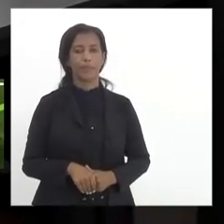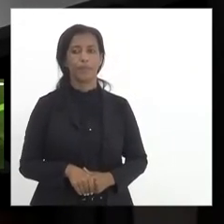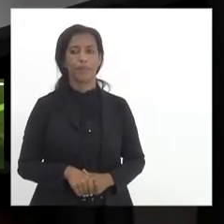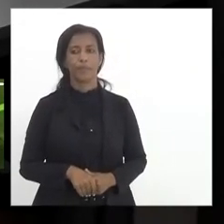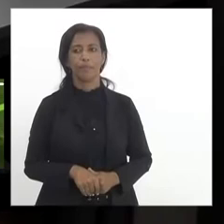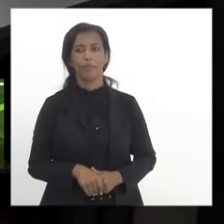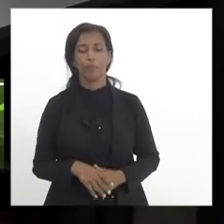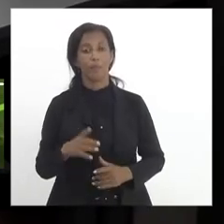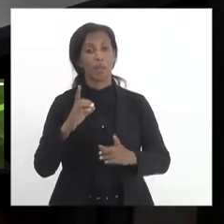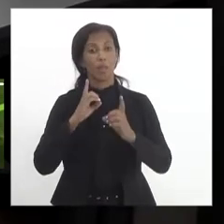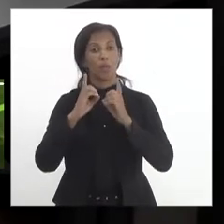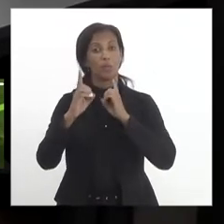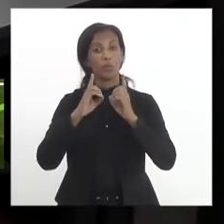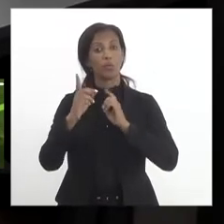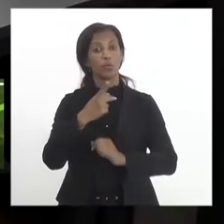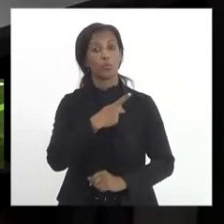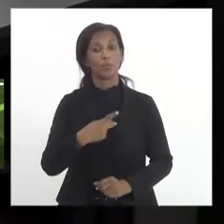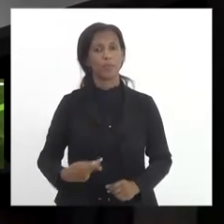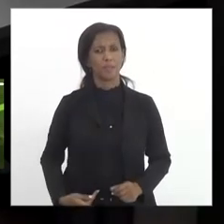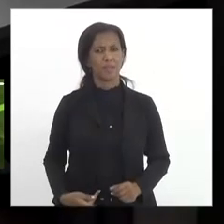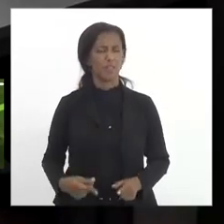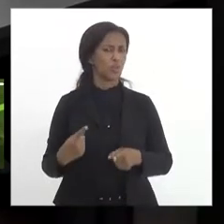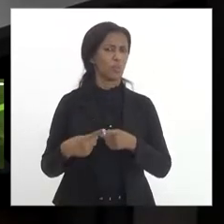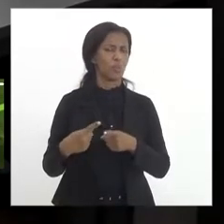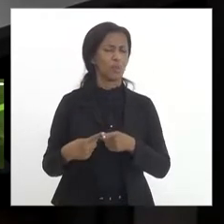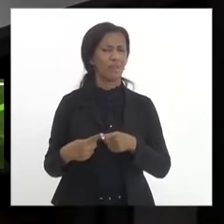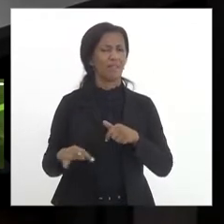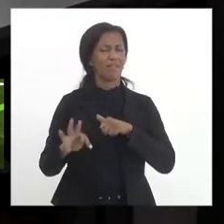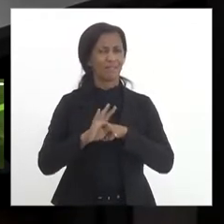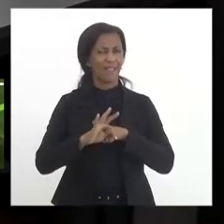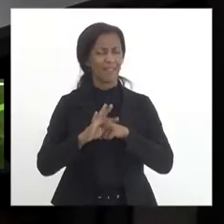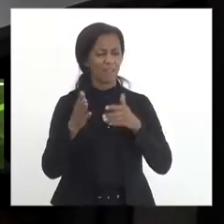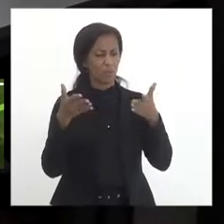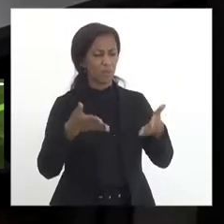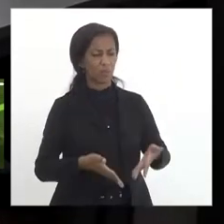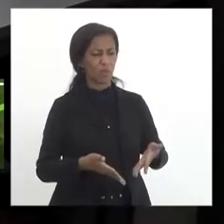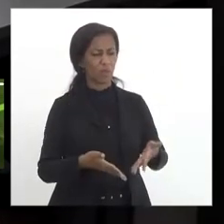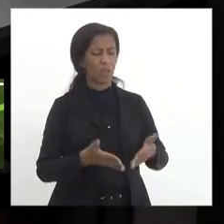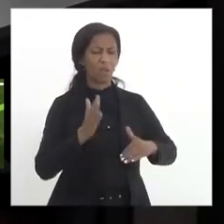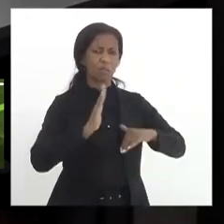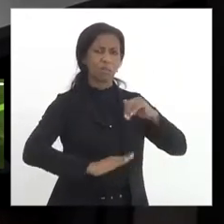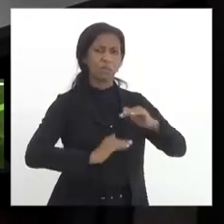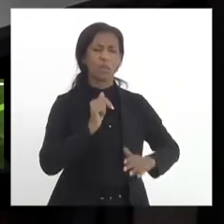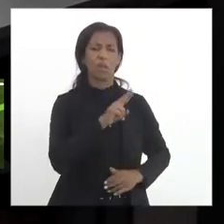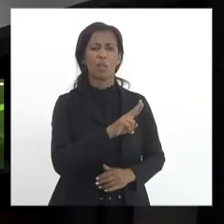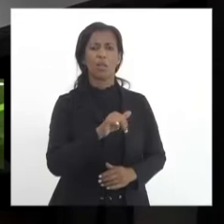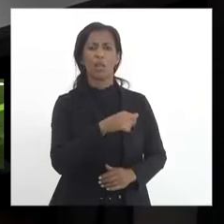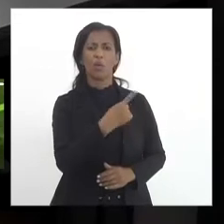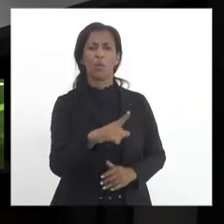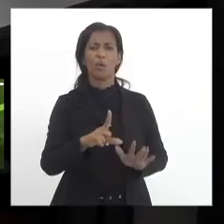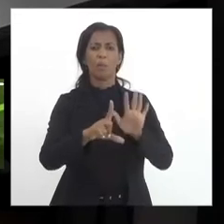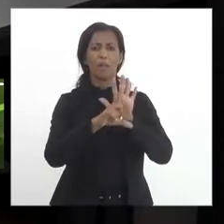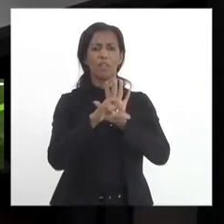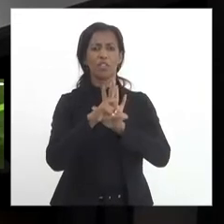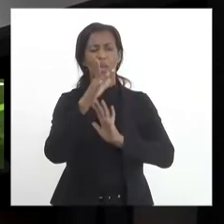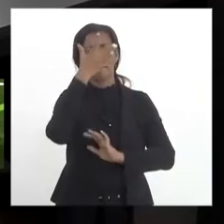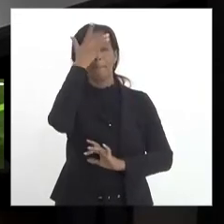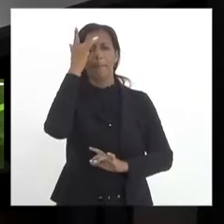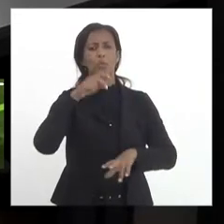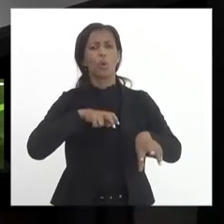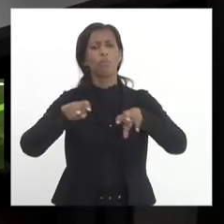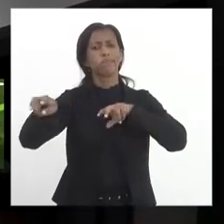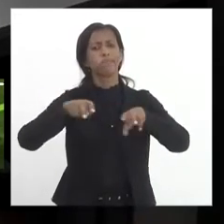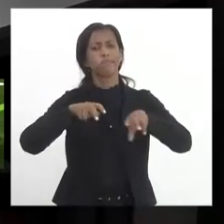e eu vou discutir isso com o presidente. Por quê? Porque na técnica, obviamente, a competência da União para legislar sobre tráfico de pessoas, ponto, e